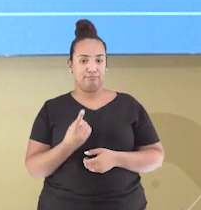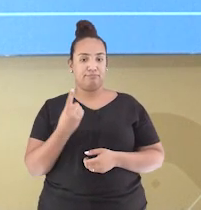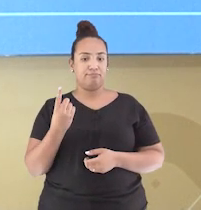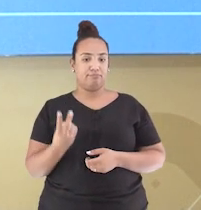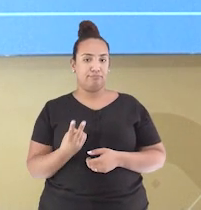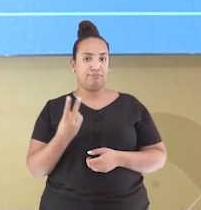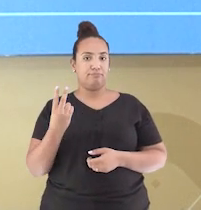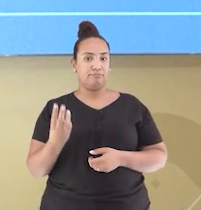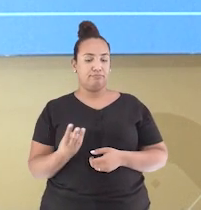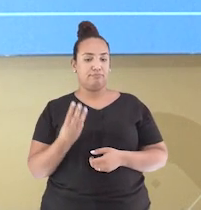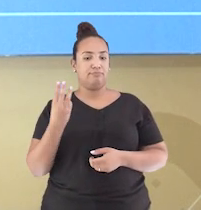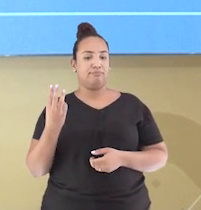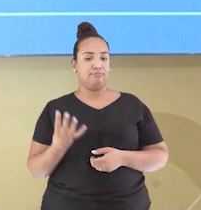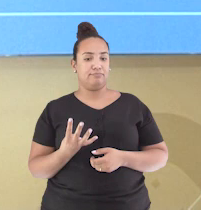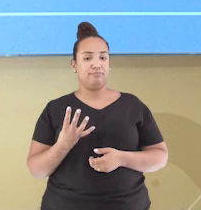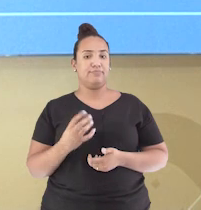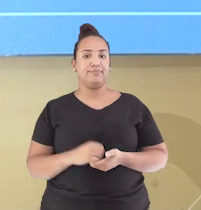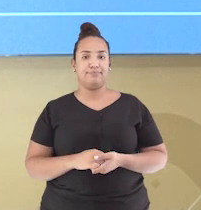1, 2, 3, 4. Compasso.